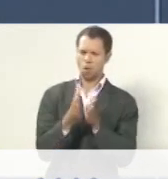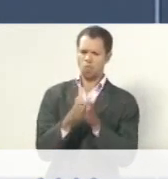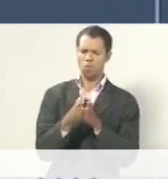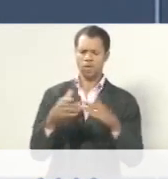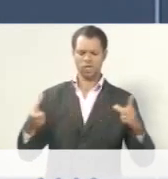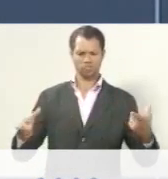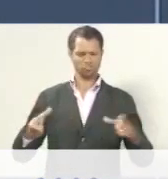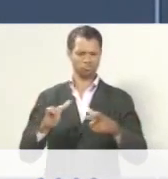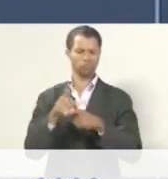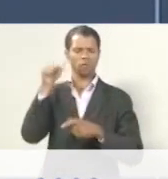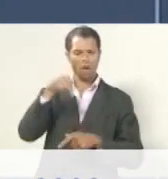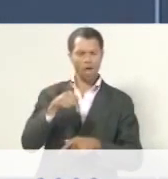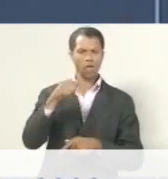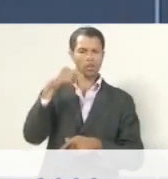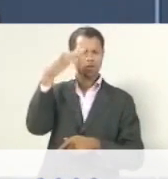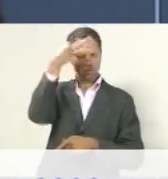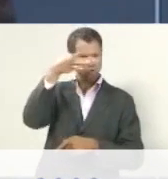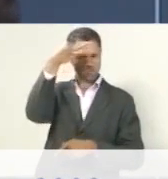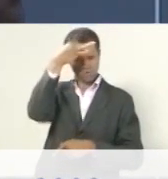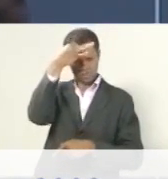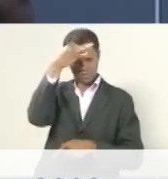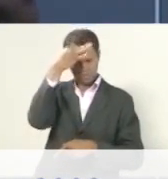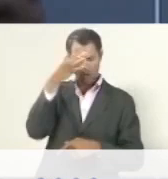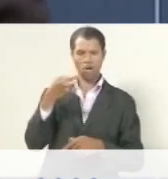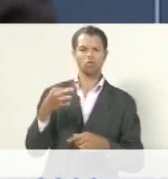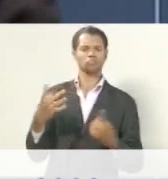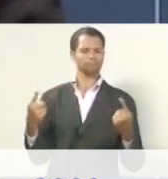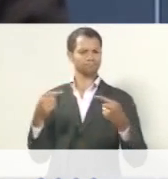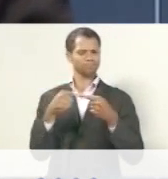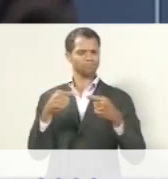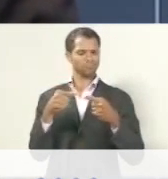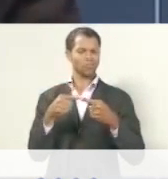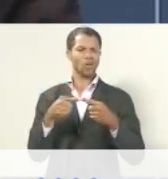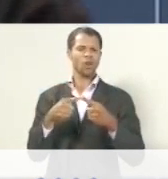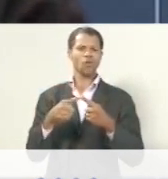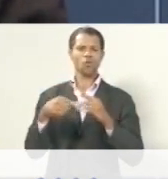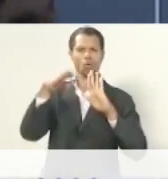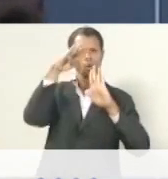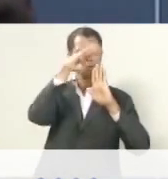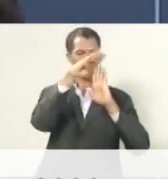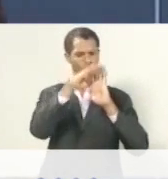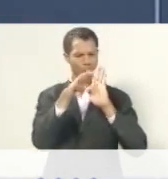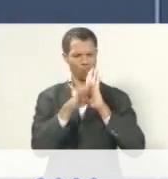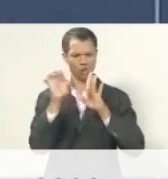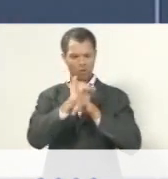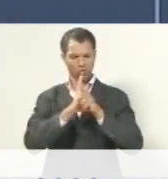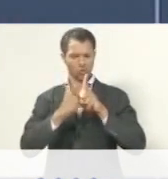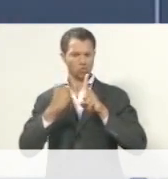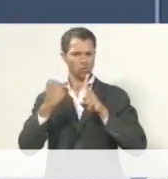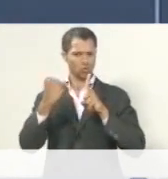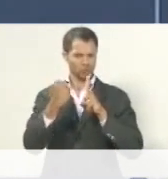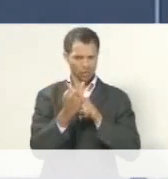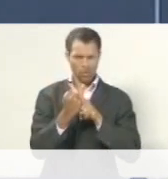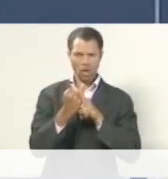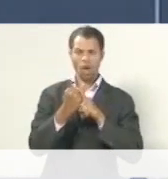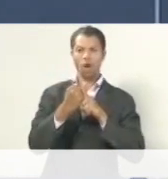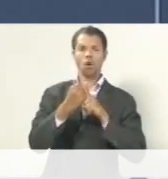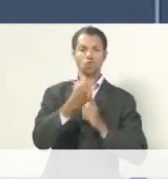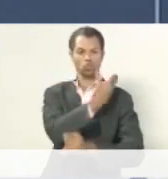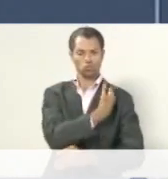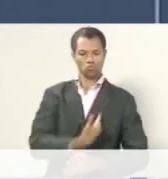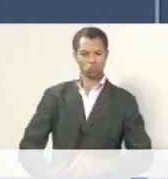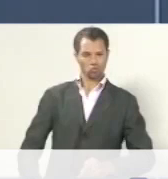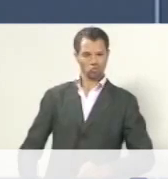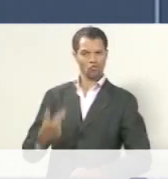programa social do governo federal. Programa implantado em 2003, que encontrou um eco